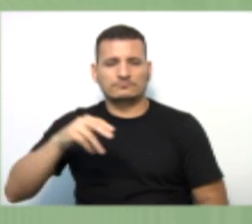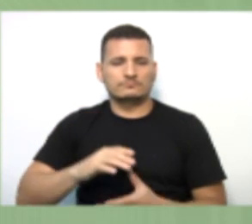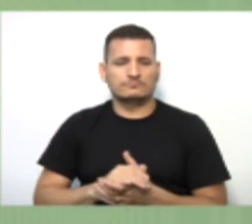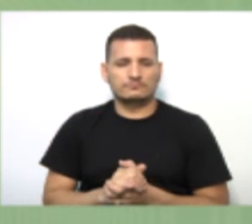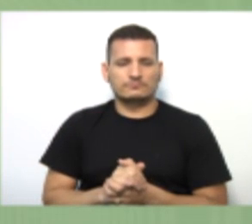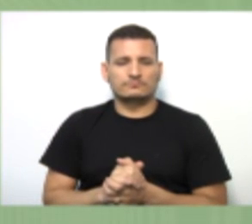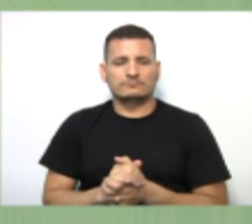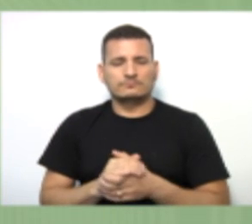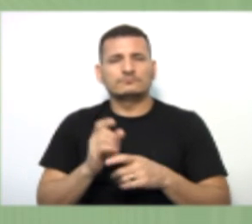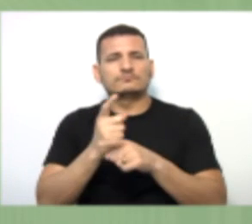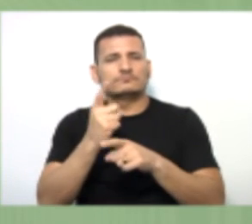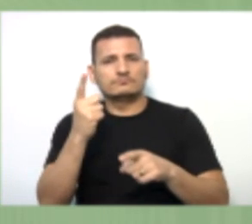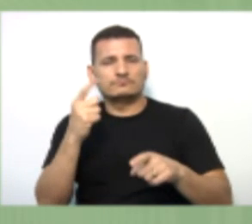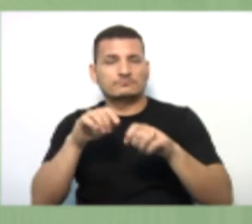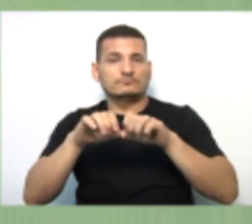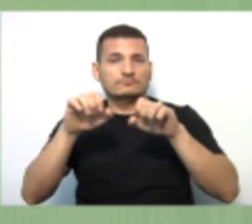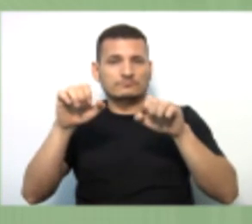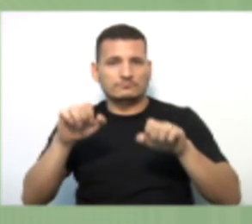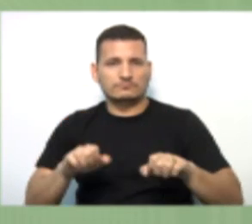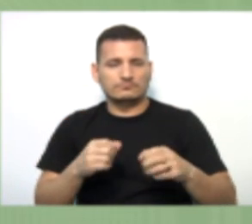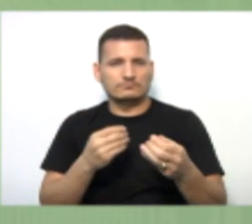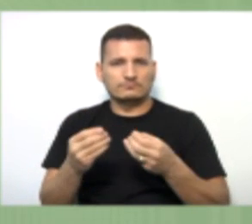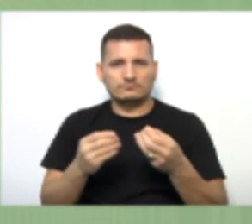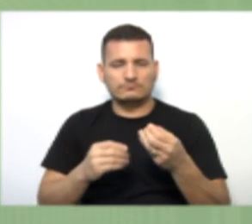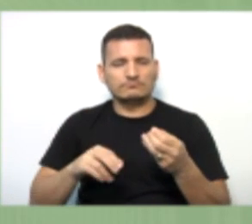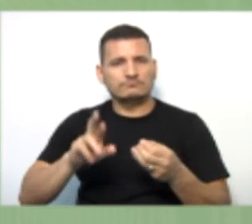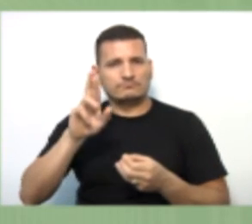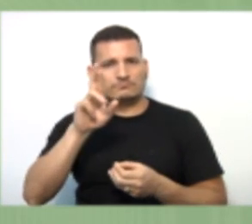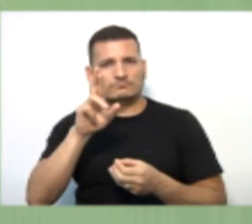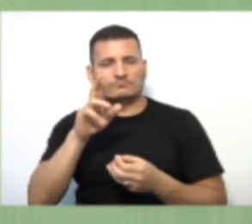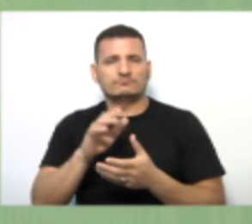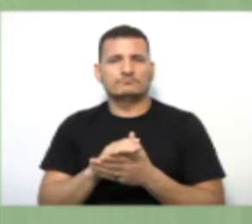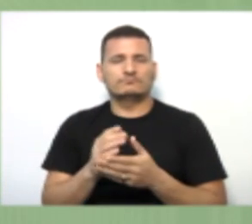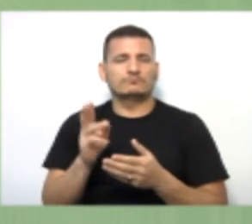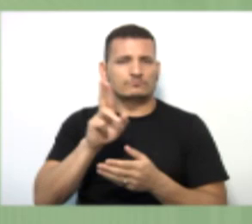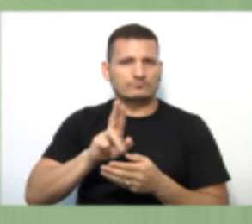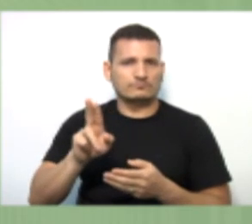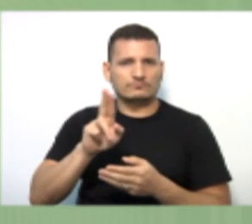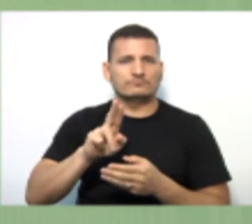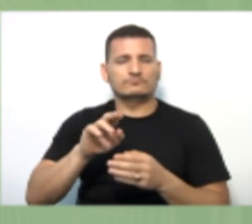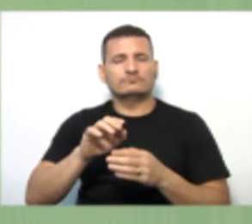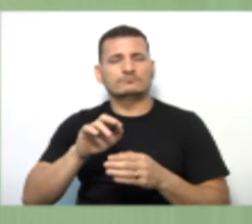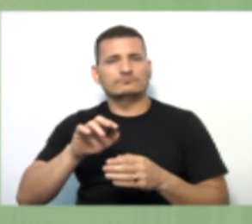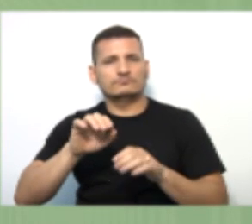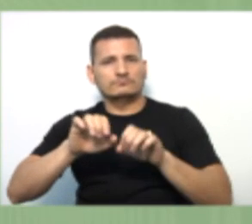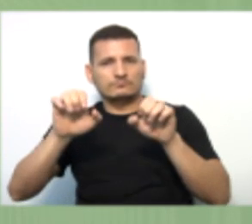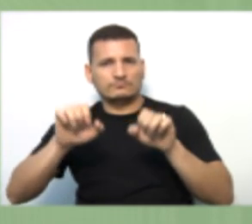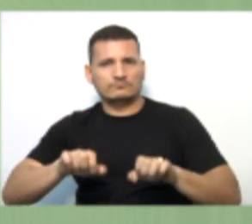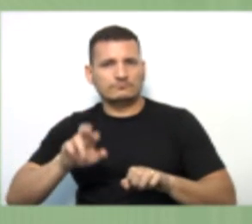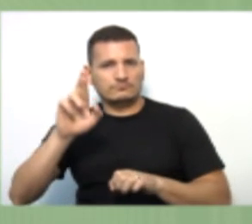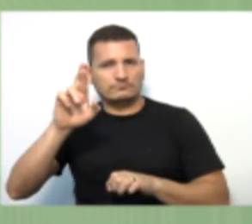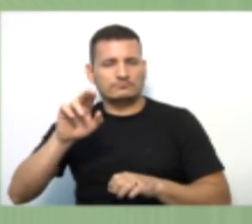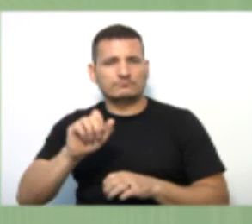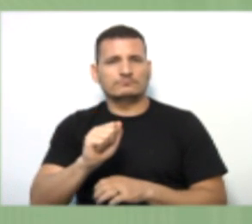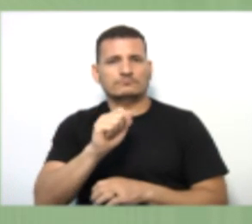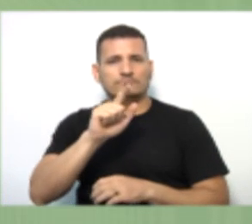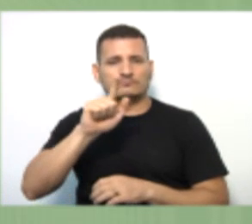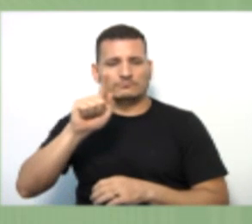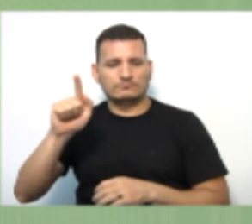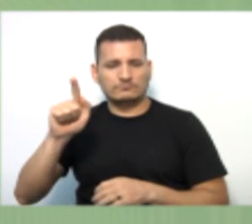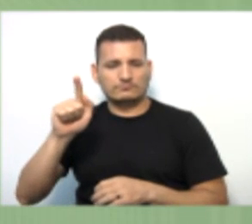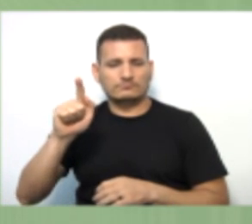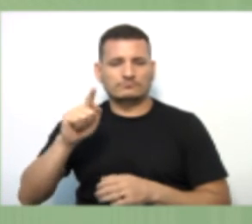Identificar os tipos de estruturas de decisão, aplicar estruturas de decisão em um algoritmo e identificar os tipos de estruturas de repetição,